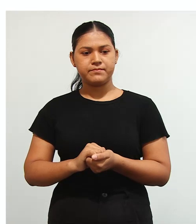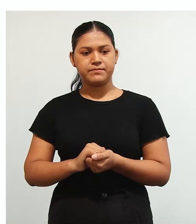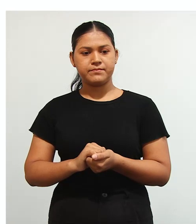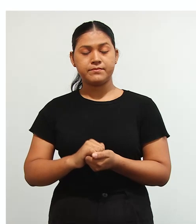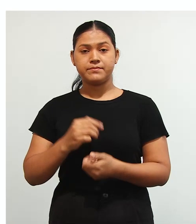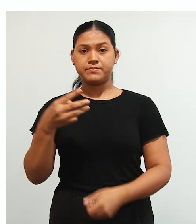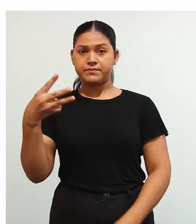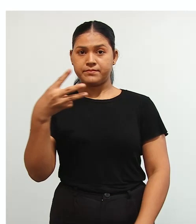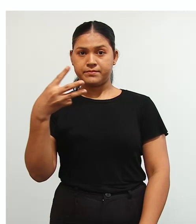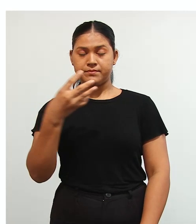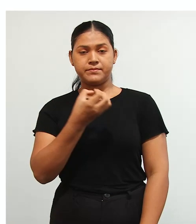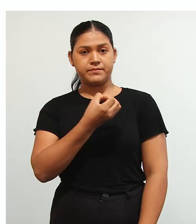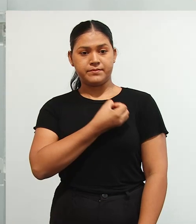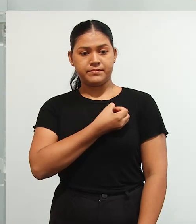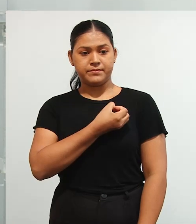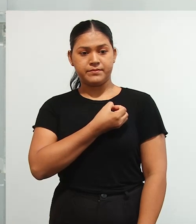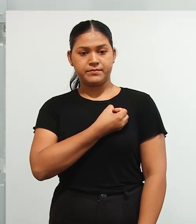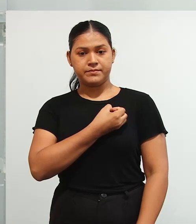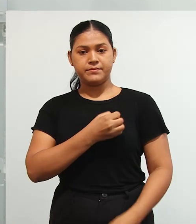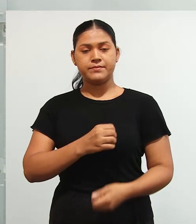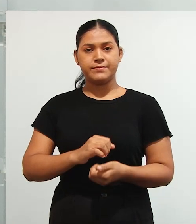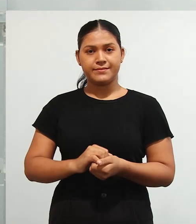slides.